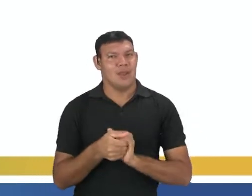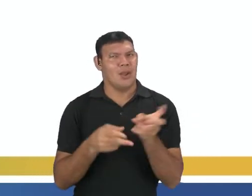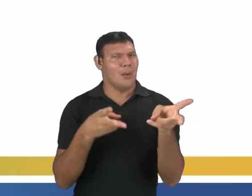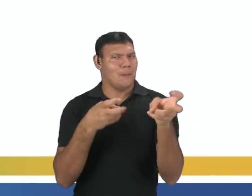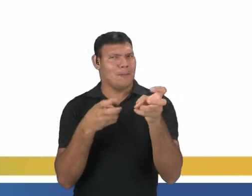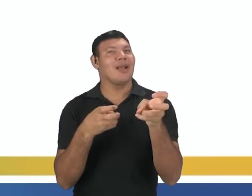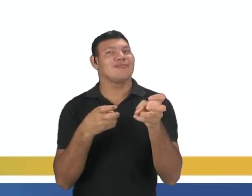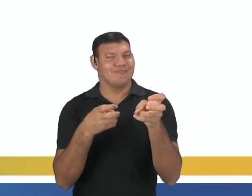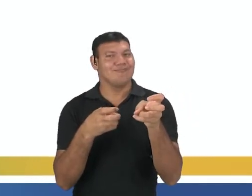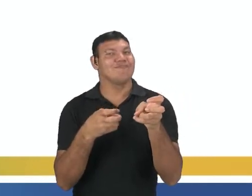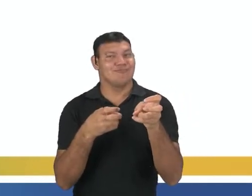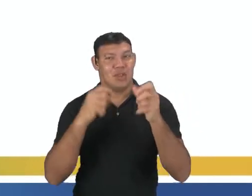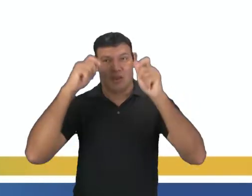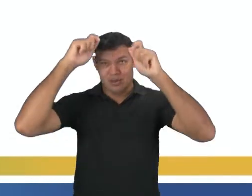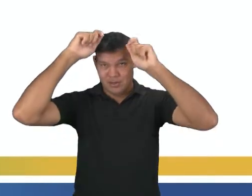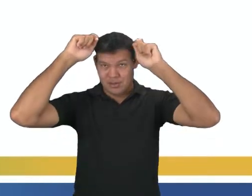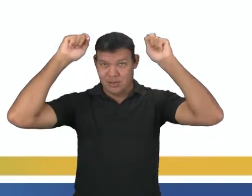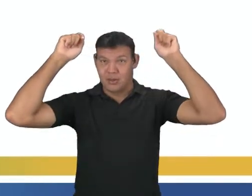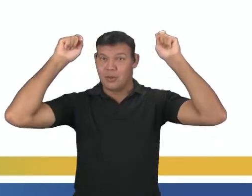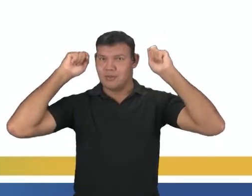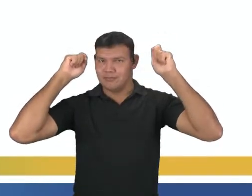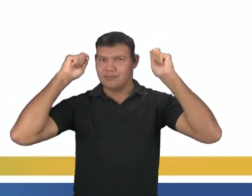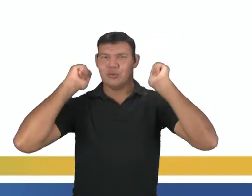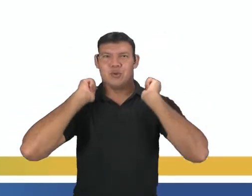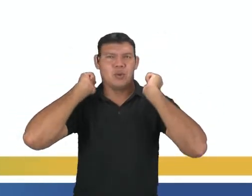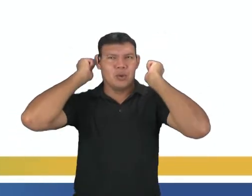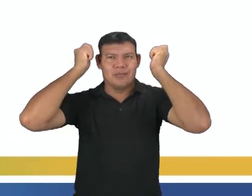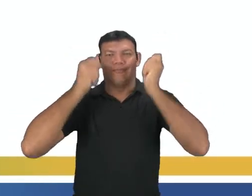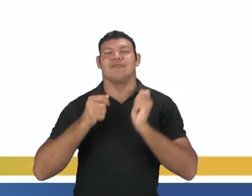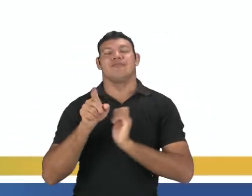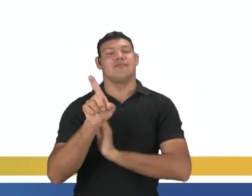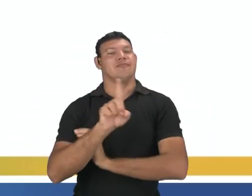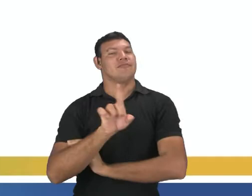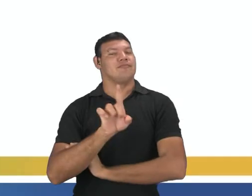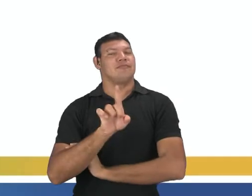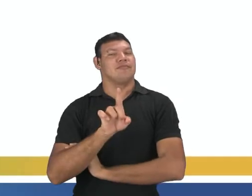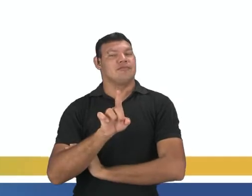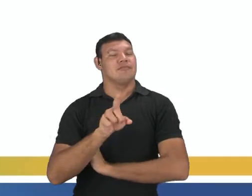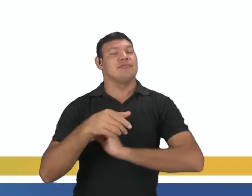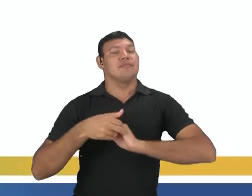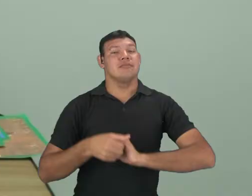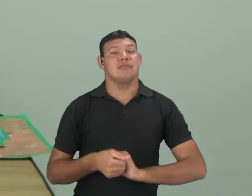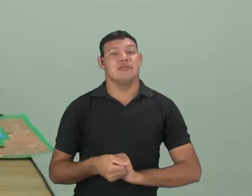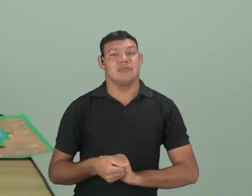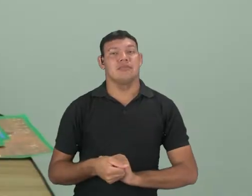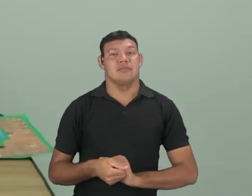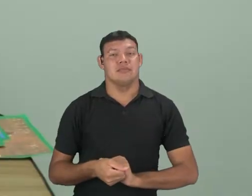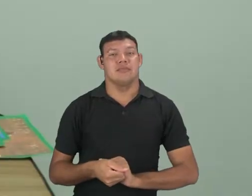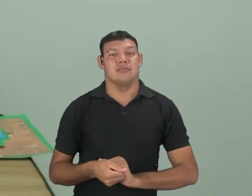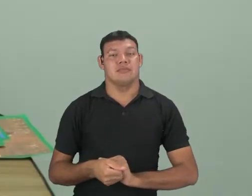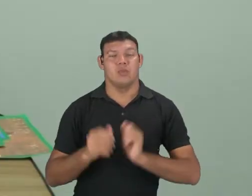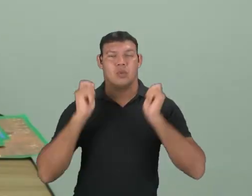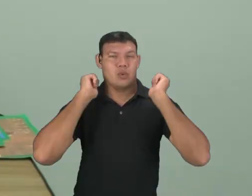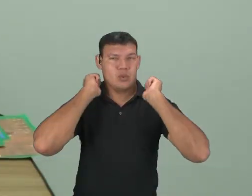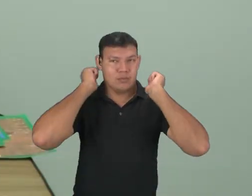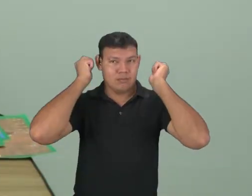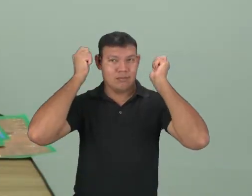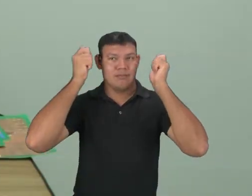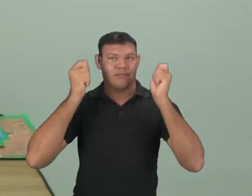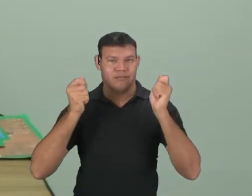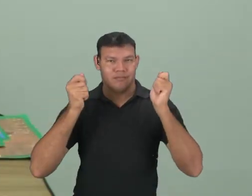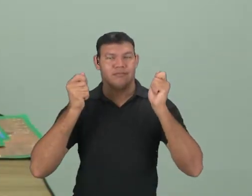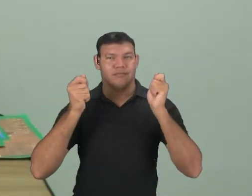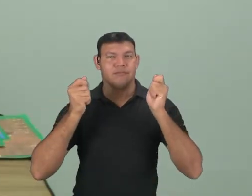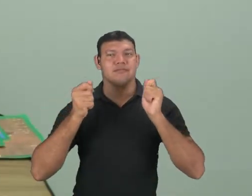usa um chapéu de verdade, Já não é mais, como o Chapeuzinho Vermelho, que usa aqui uma